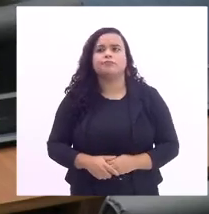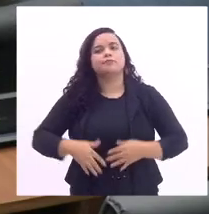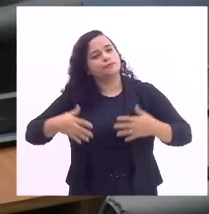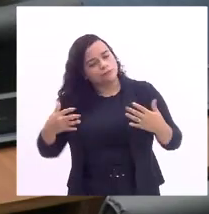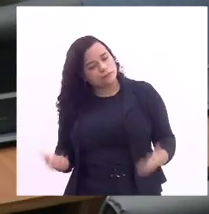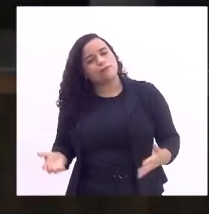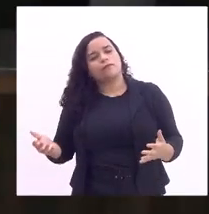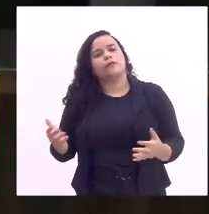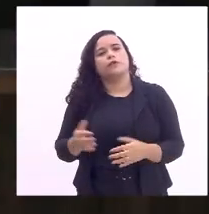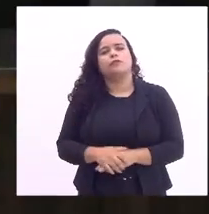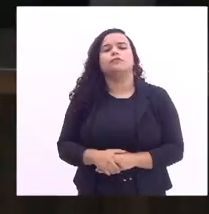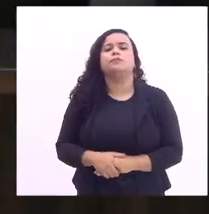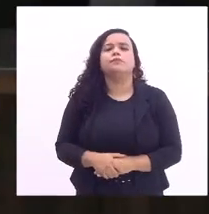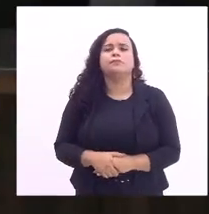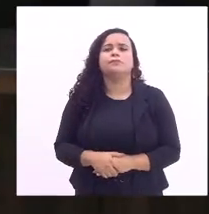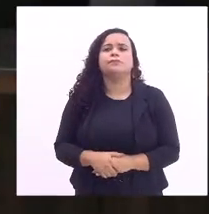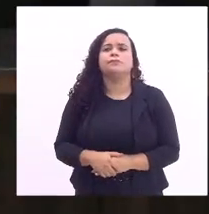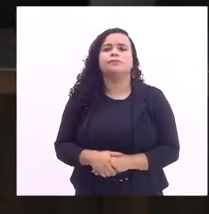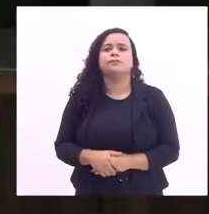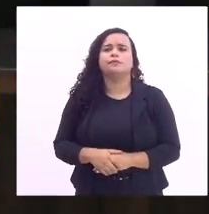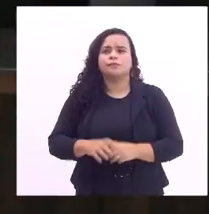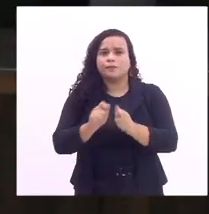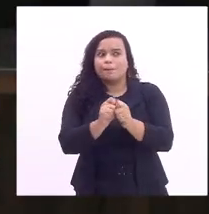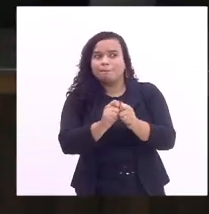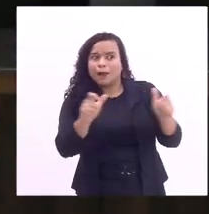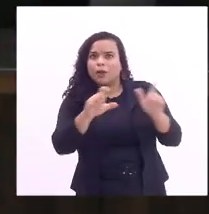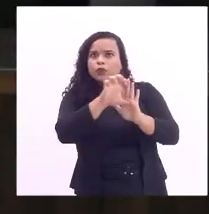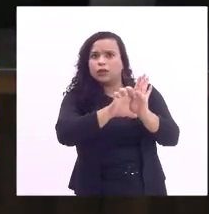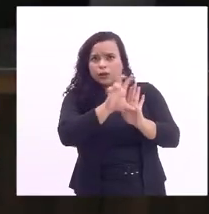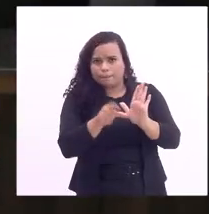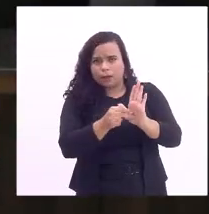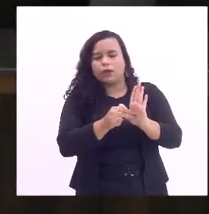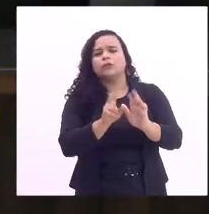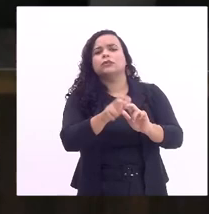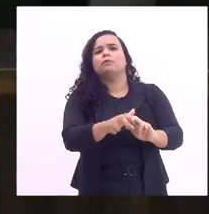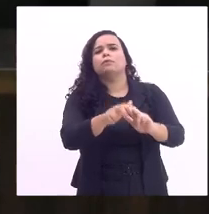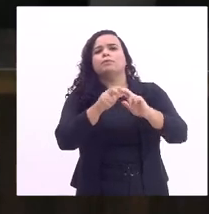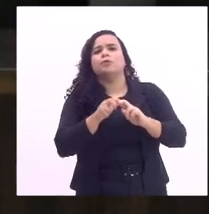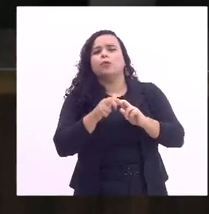Então, a grande maioria das emendas foi por conta